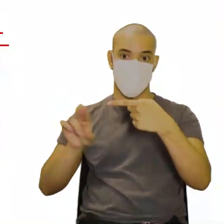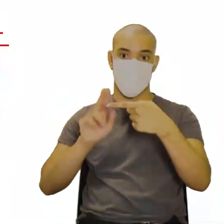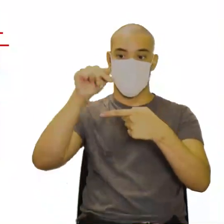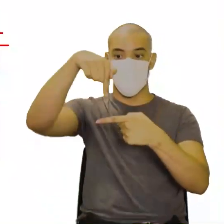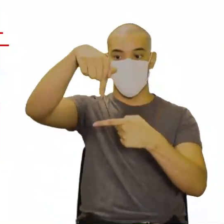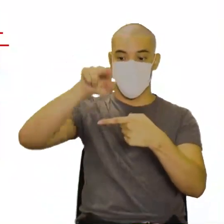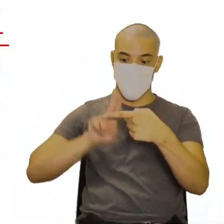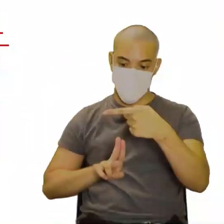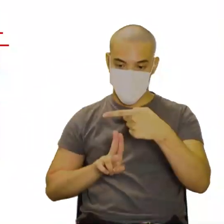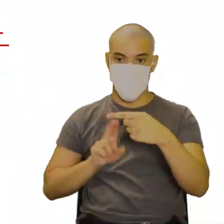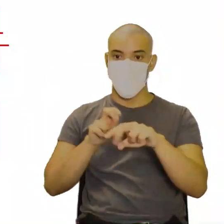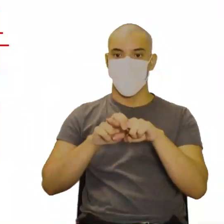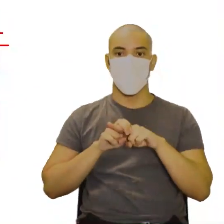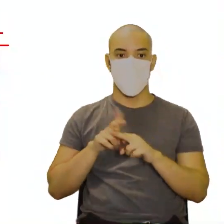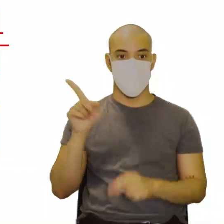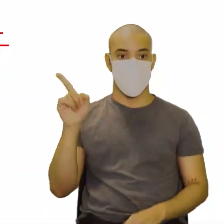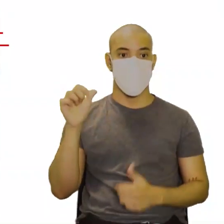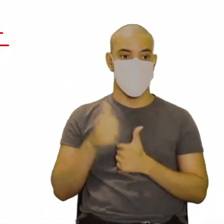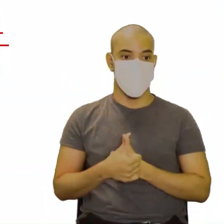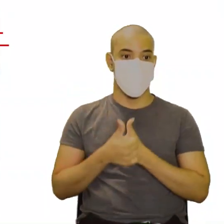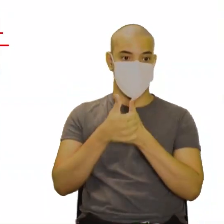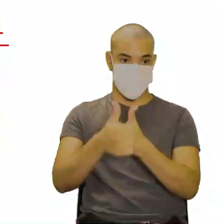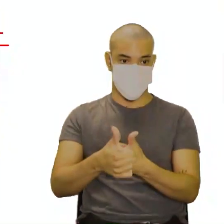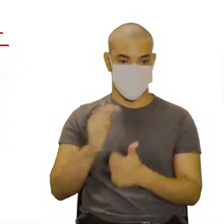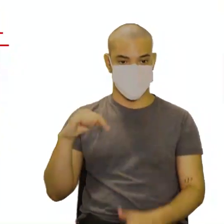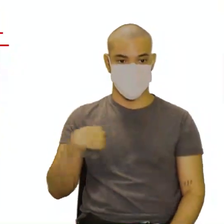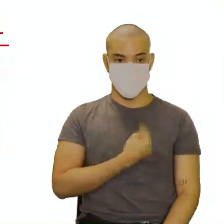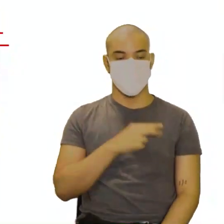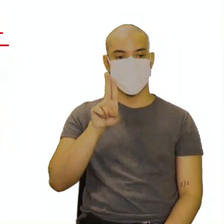tá? Então nesse caso aqui, pessoal, a